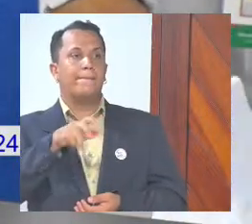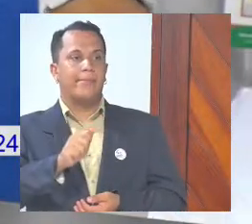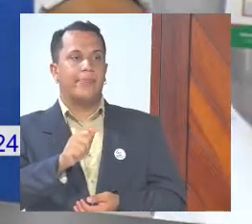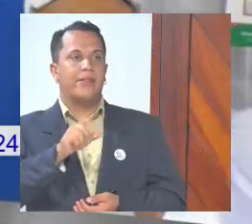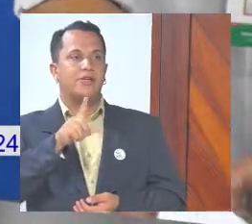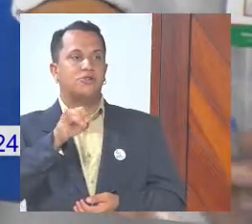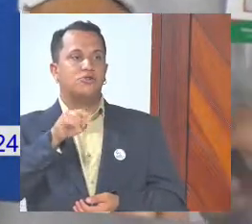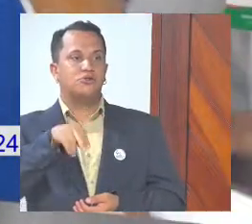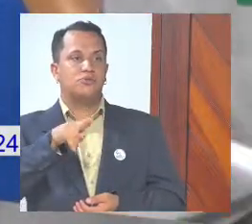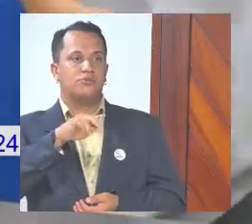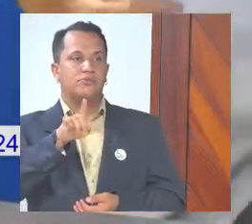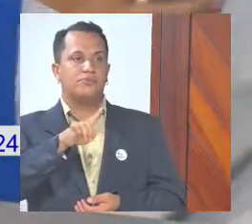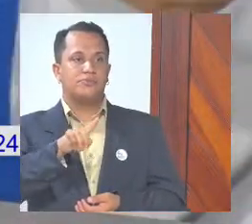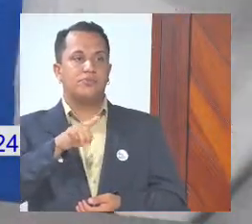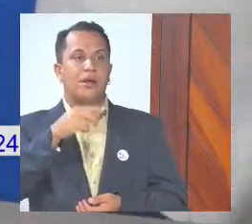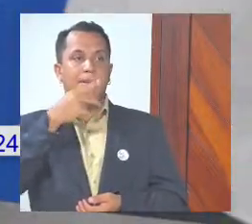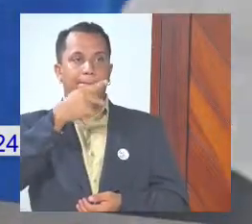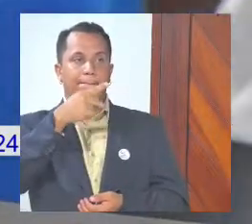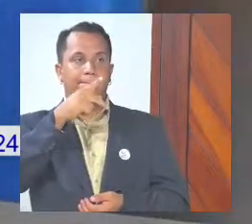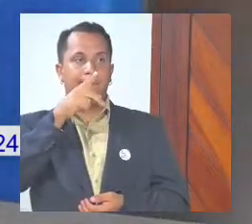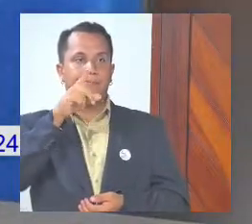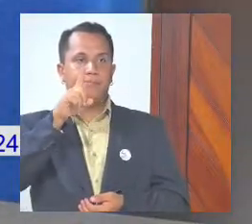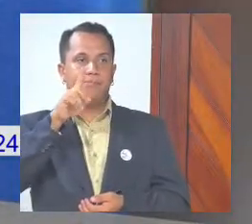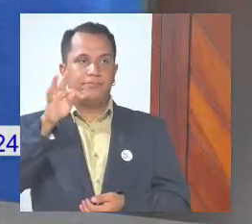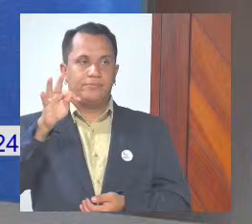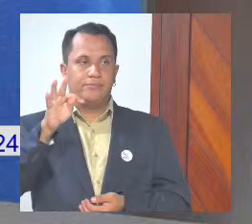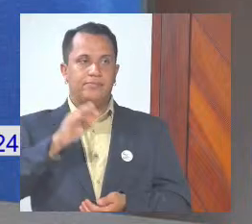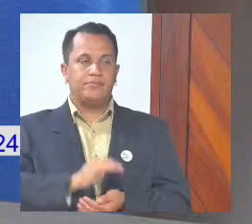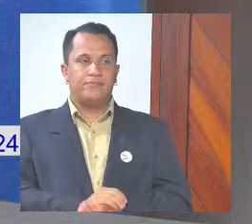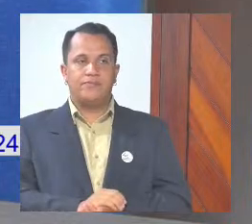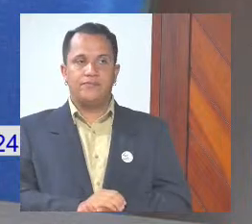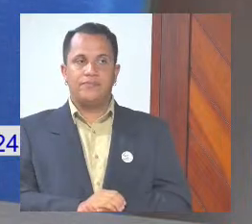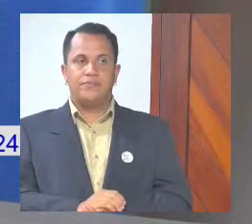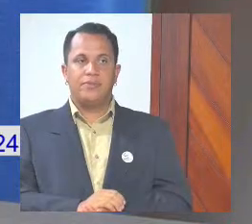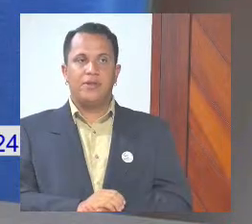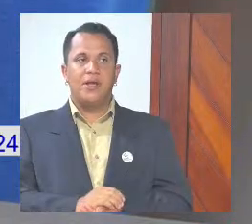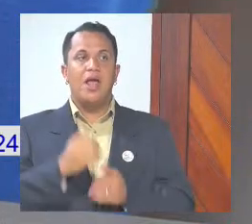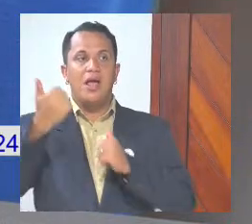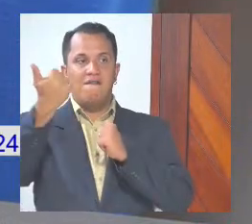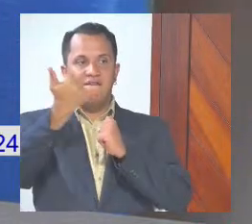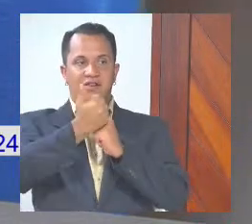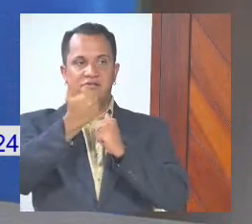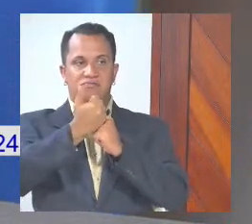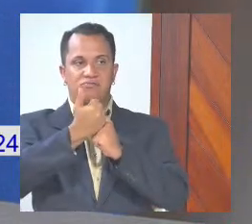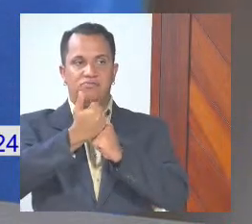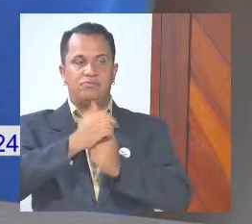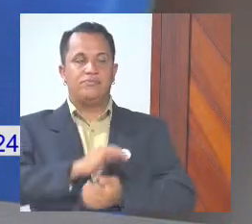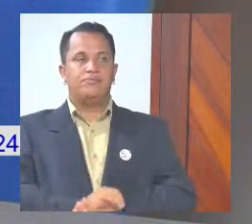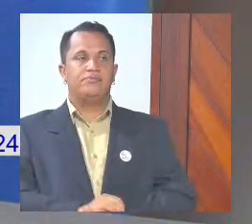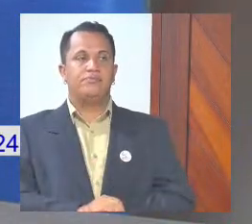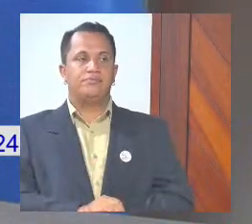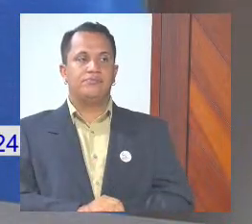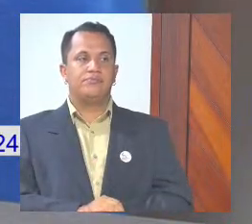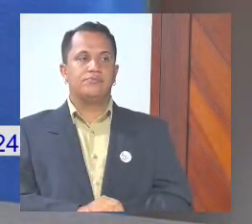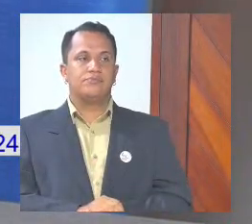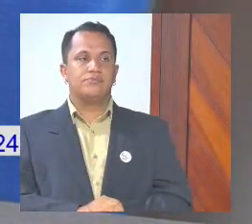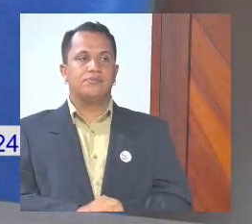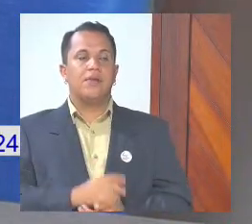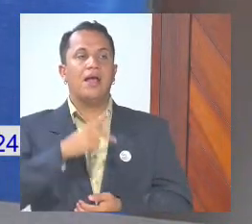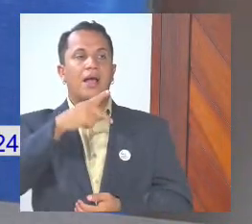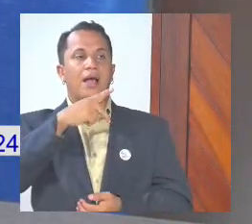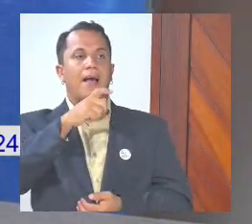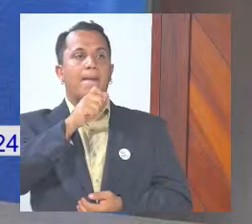Diniz, PDT, Rubemar é o vice-presidente, e